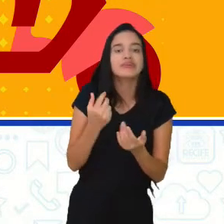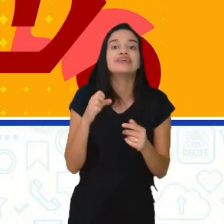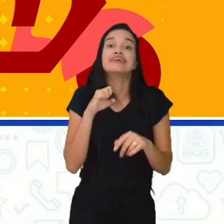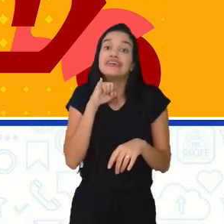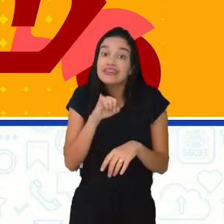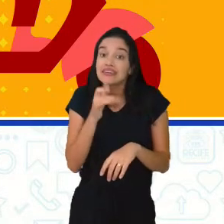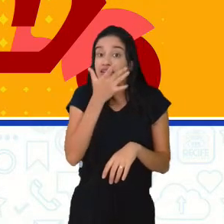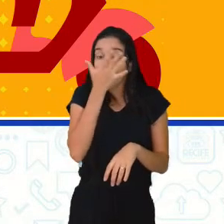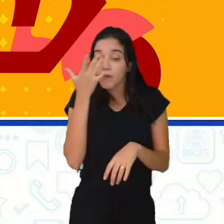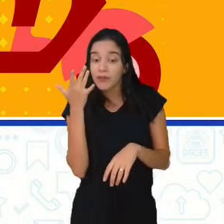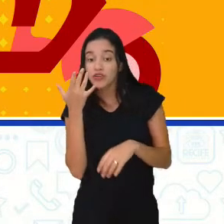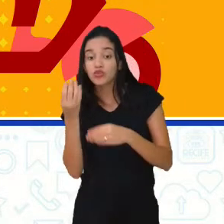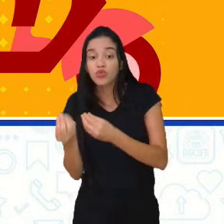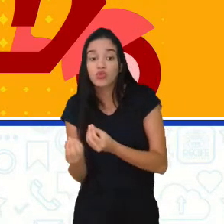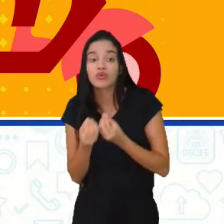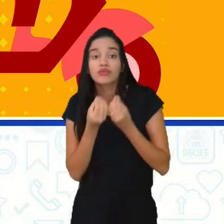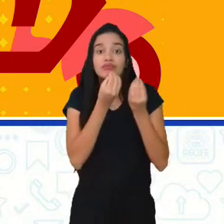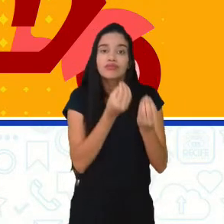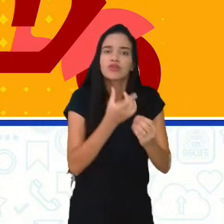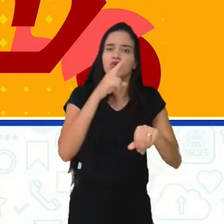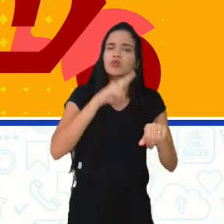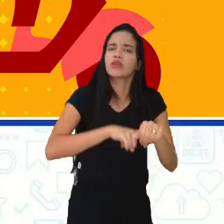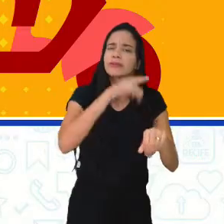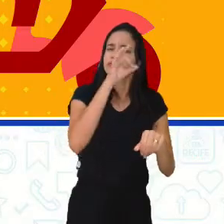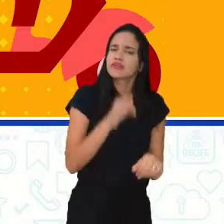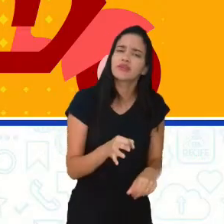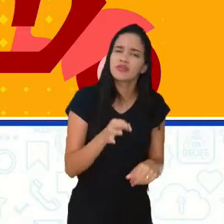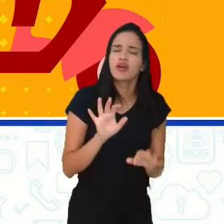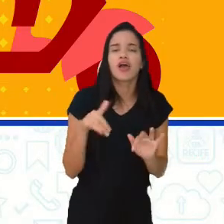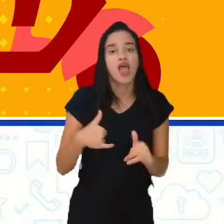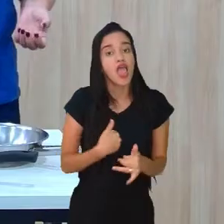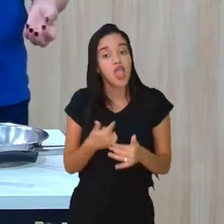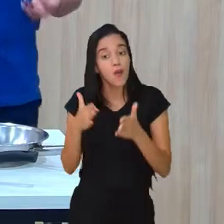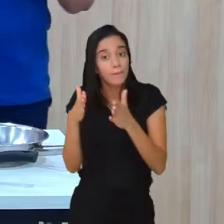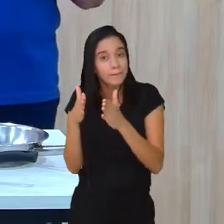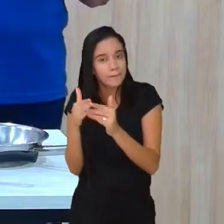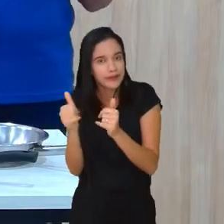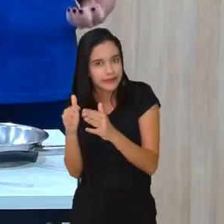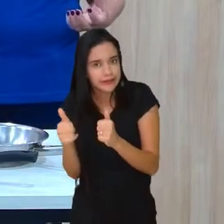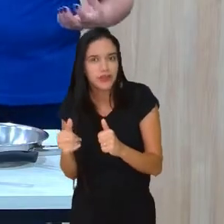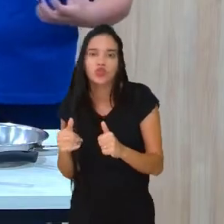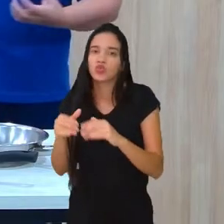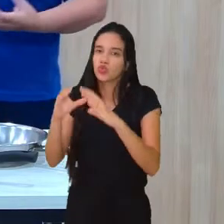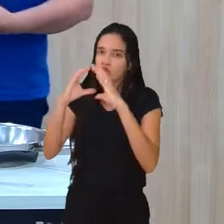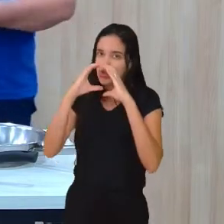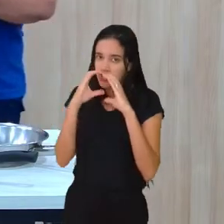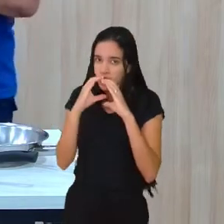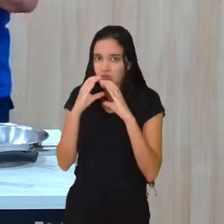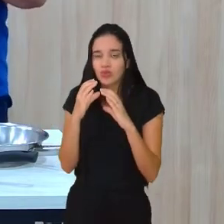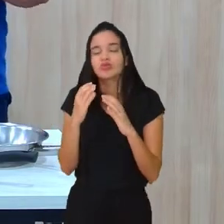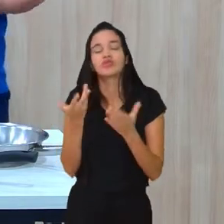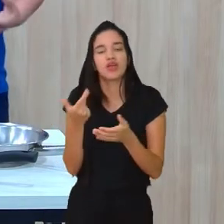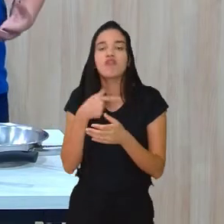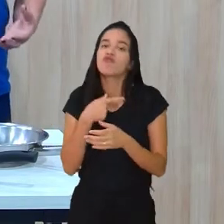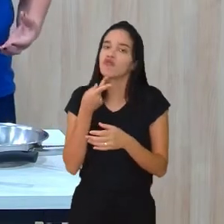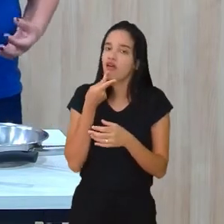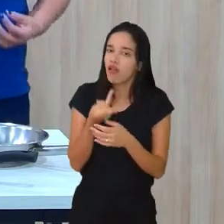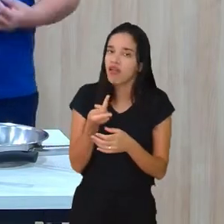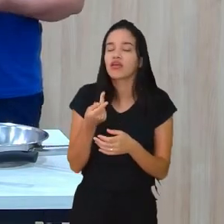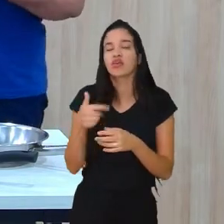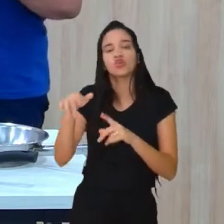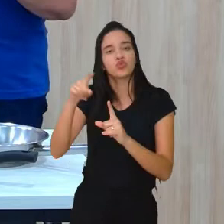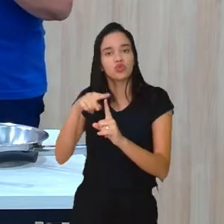entregador realizou a entrega em tempo estimado. Então, veja, eu fiz o pedido, eu queria um sanduíche, né? Disse qual era o meu